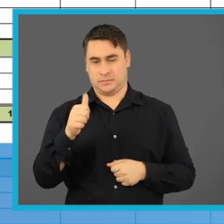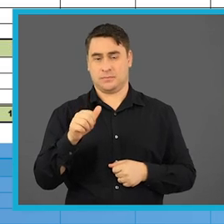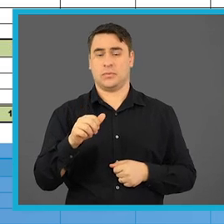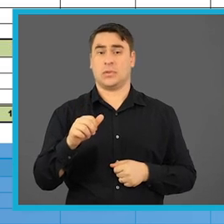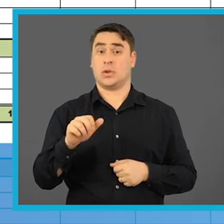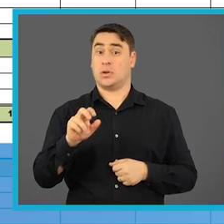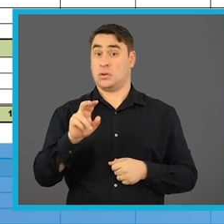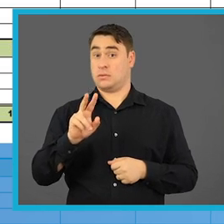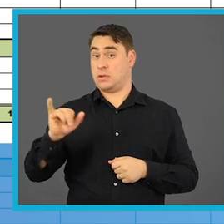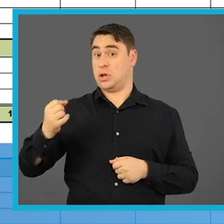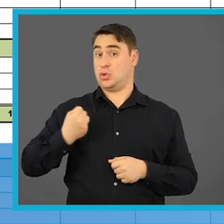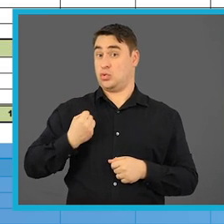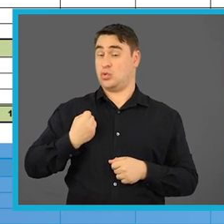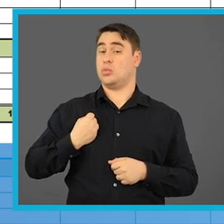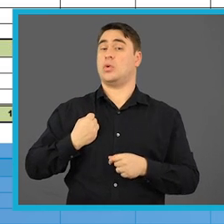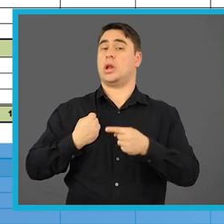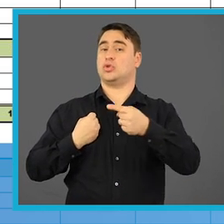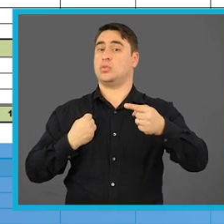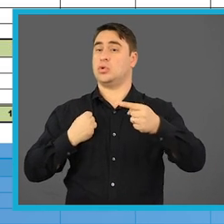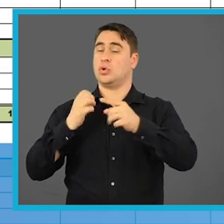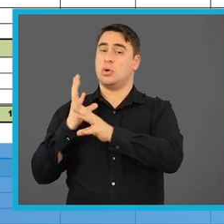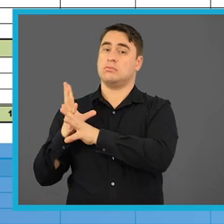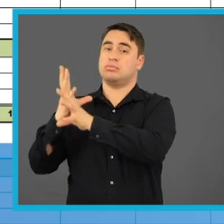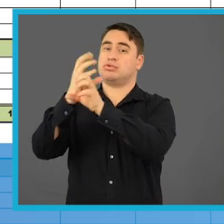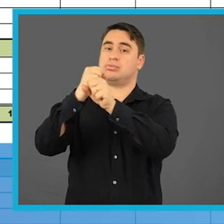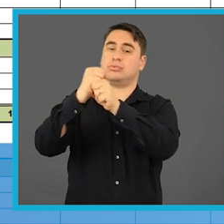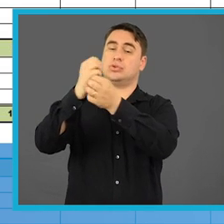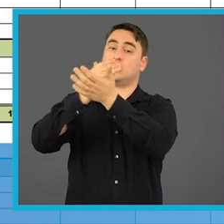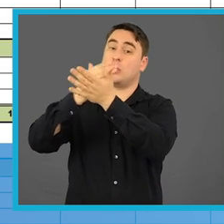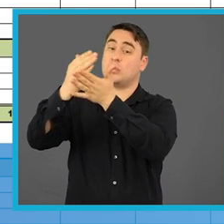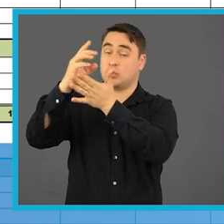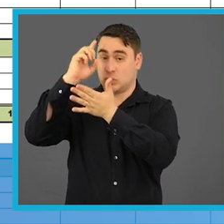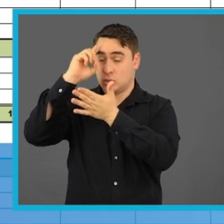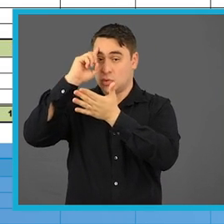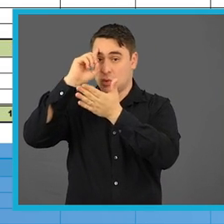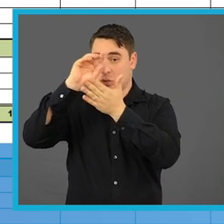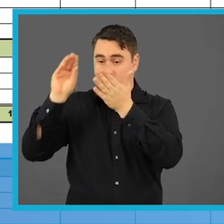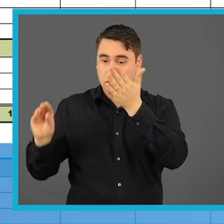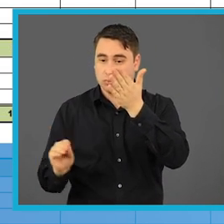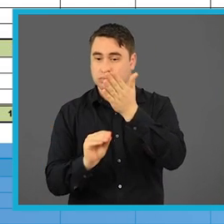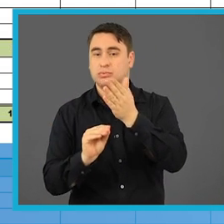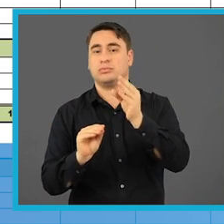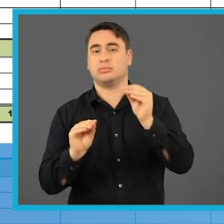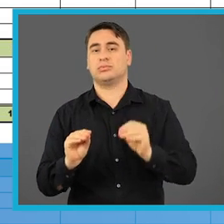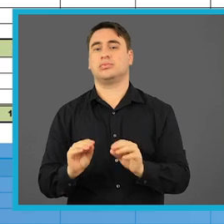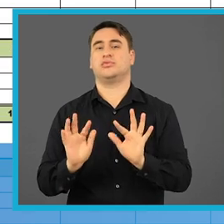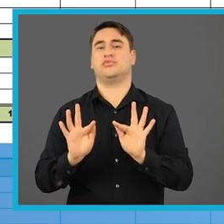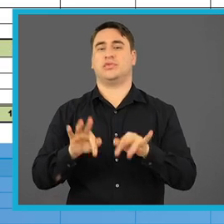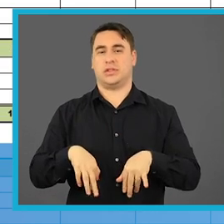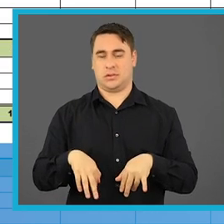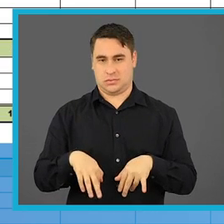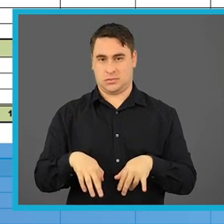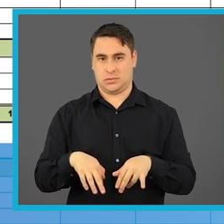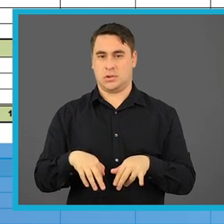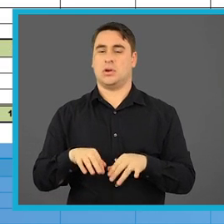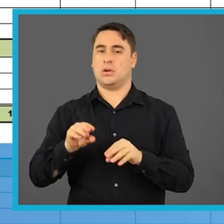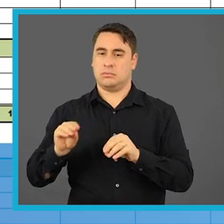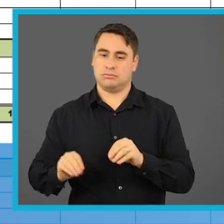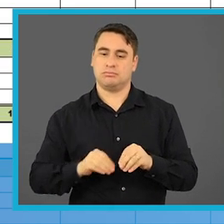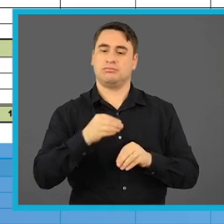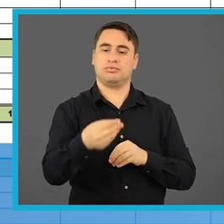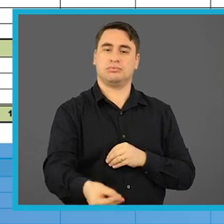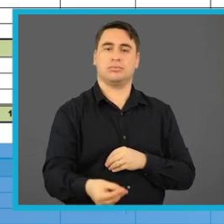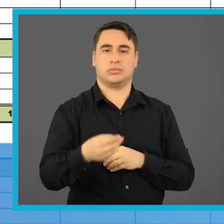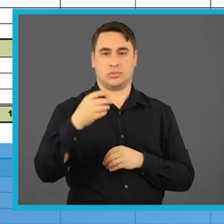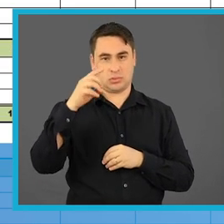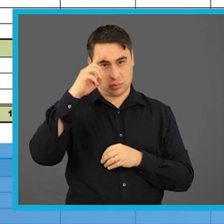que ela vai fazer? Ao entrar com esse número, ela subtrai do saldo inicial do dia e dá o saldo final do dia e transporta